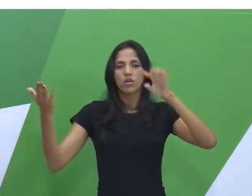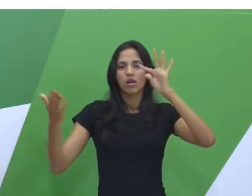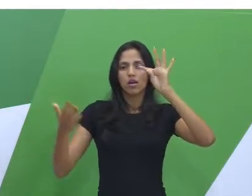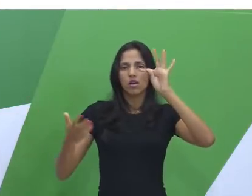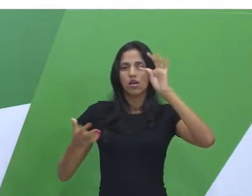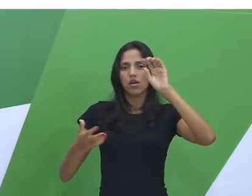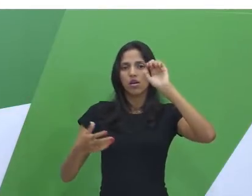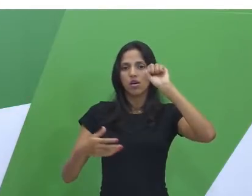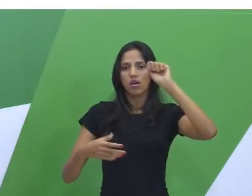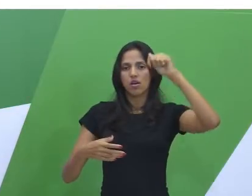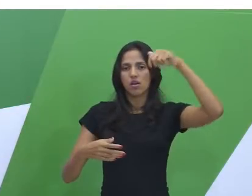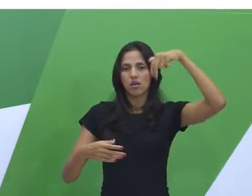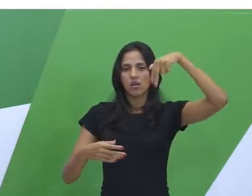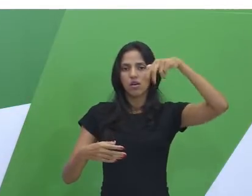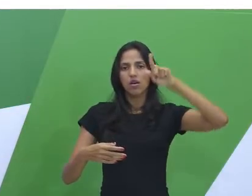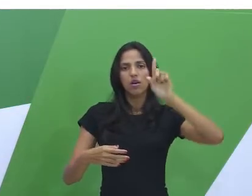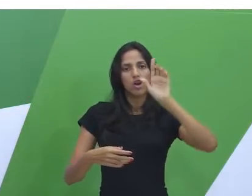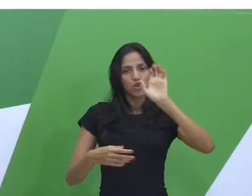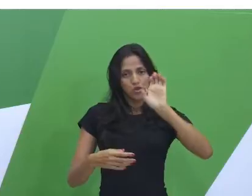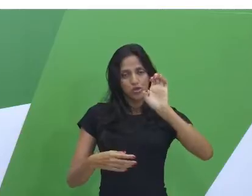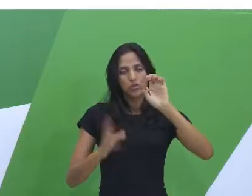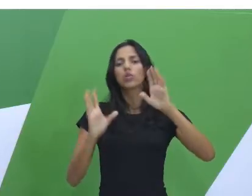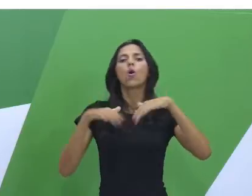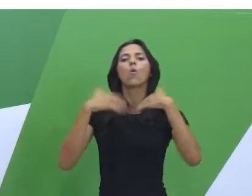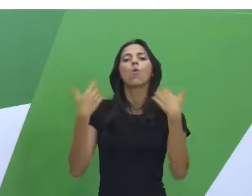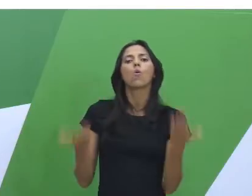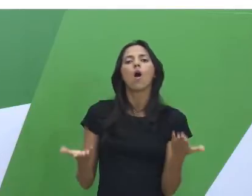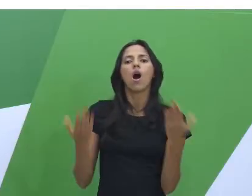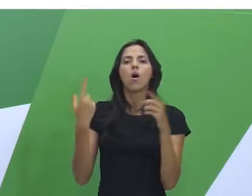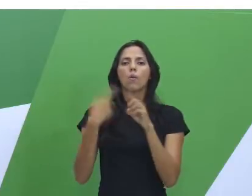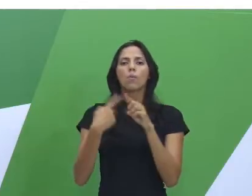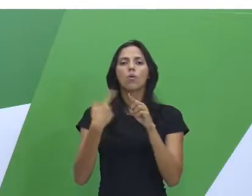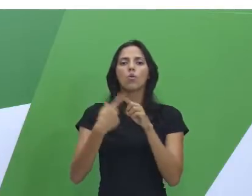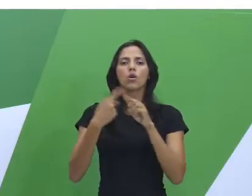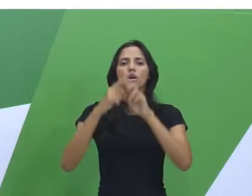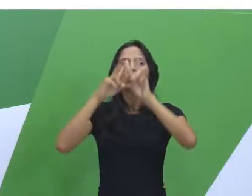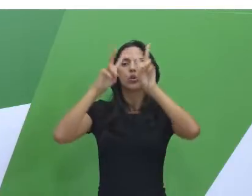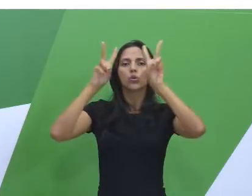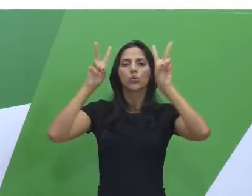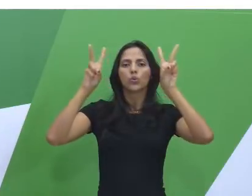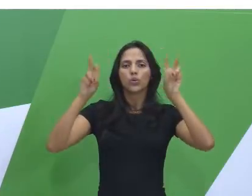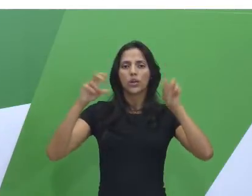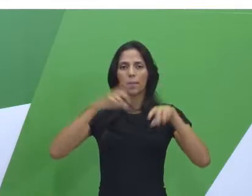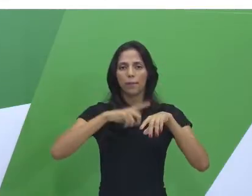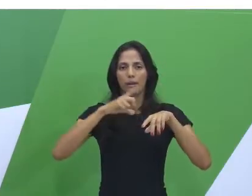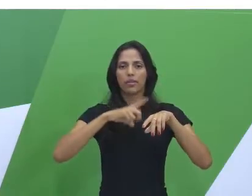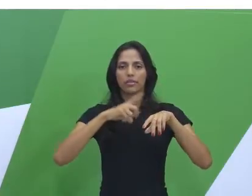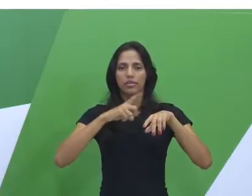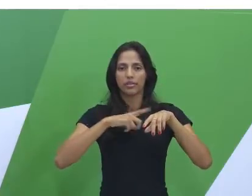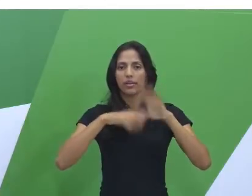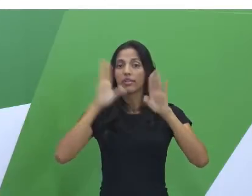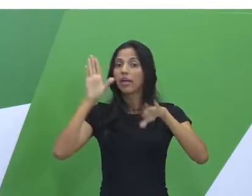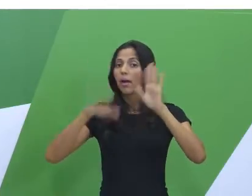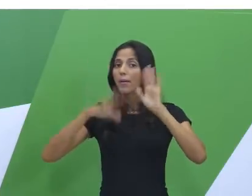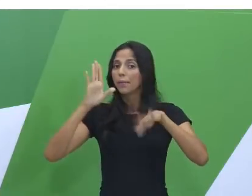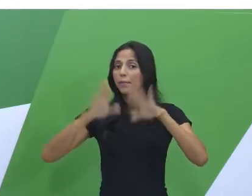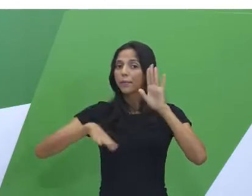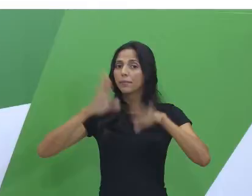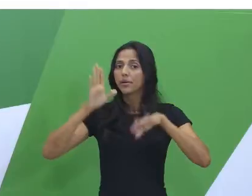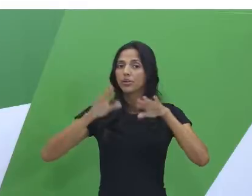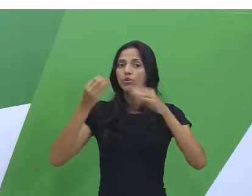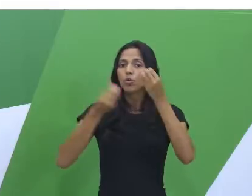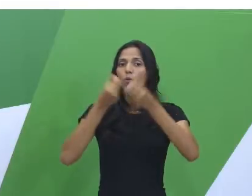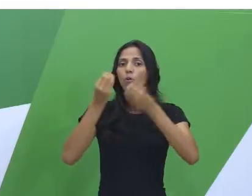da tangente? Enquanto razão trigonométrica. A estrutura vai depender do